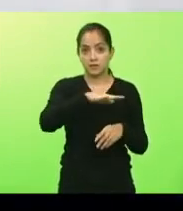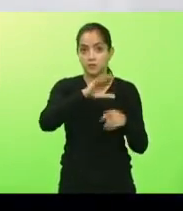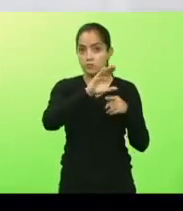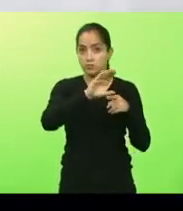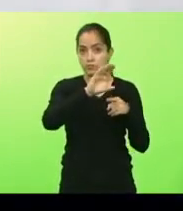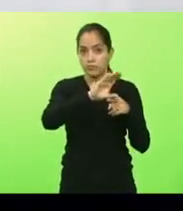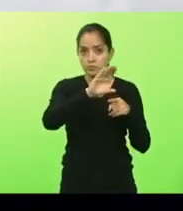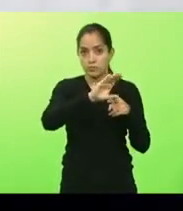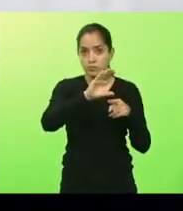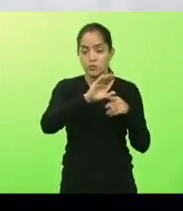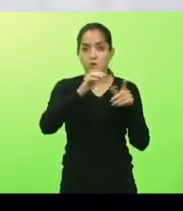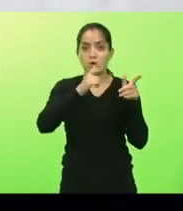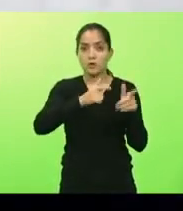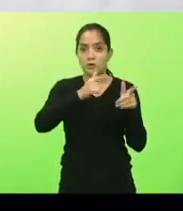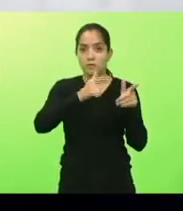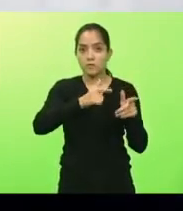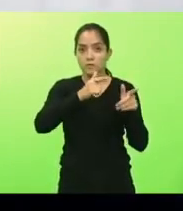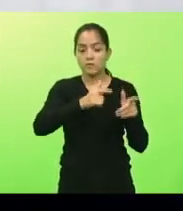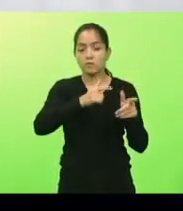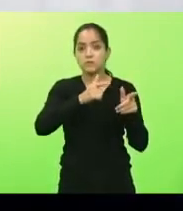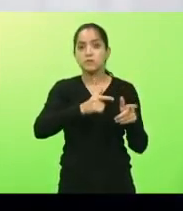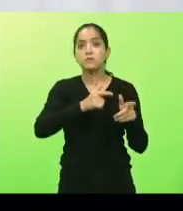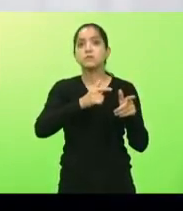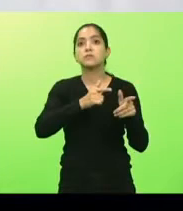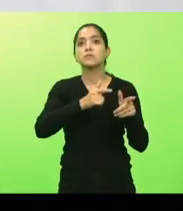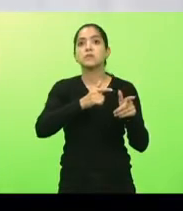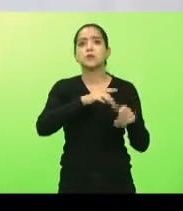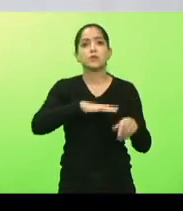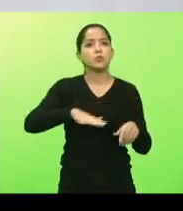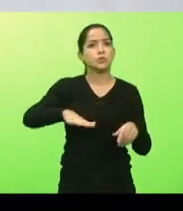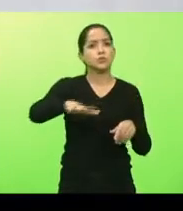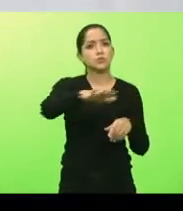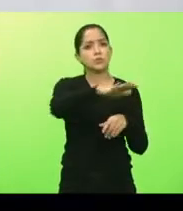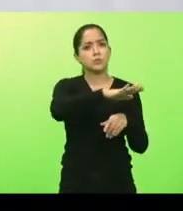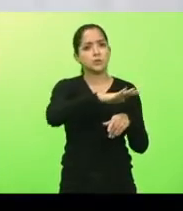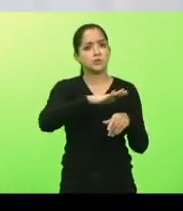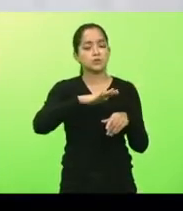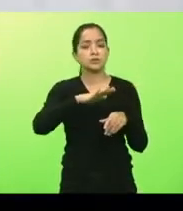Curitibanos, Caçador, Salto Veloso e a região toda. A gente sabe que